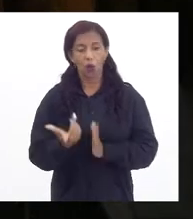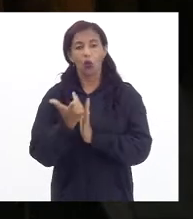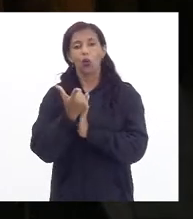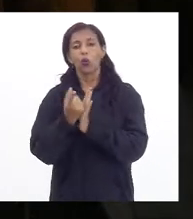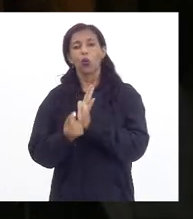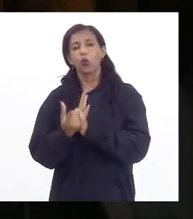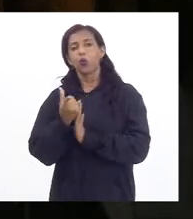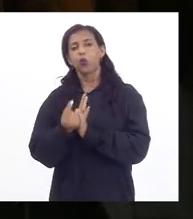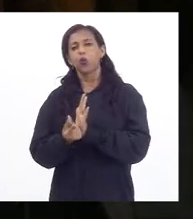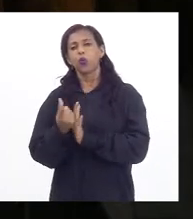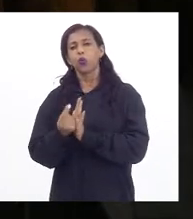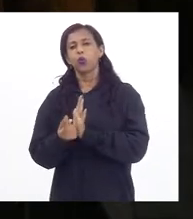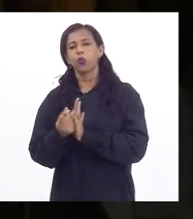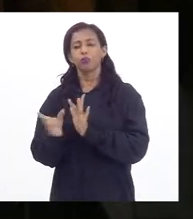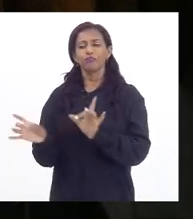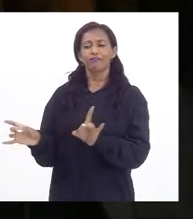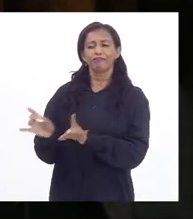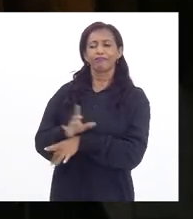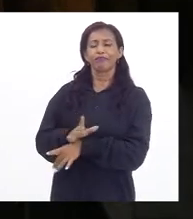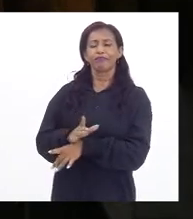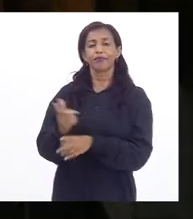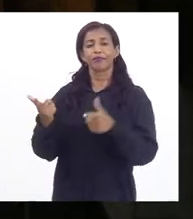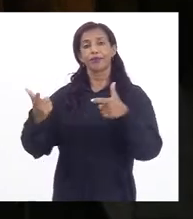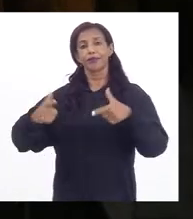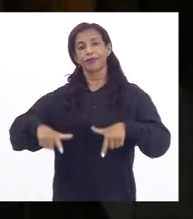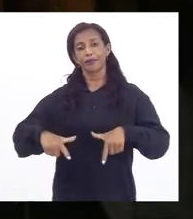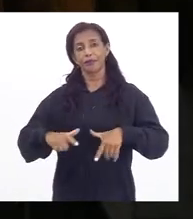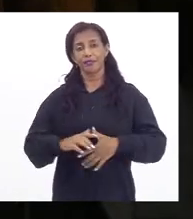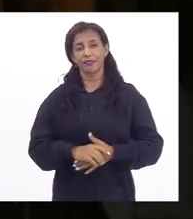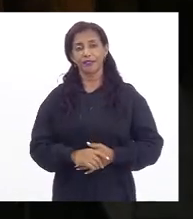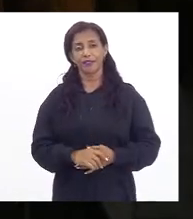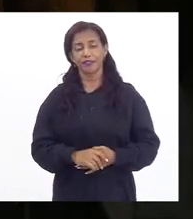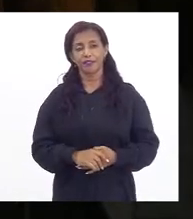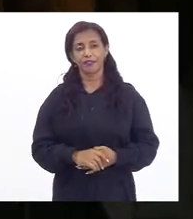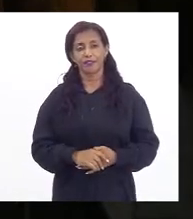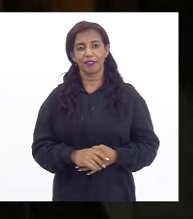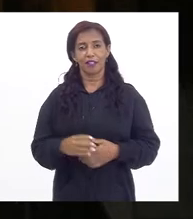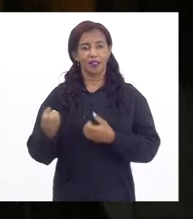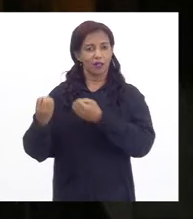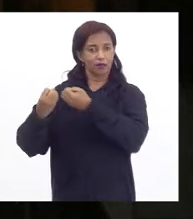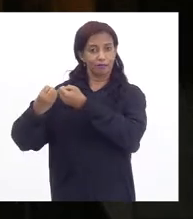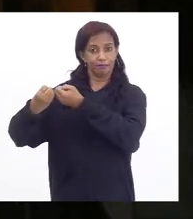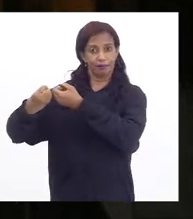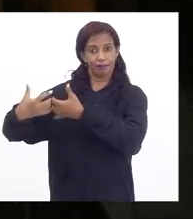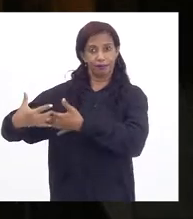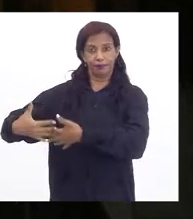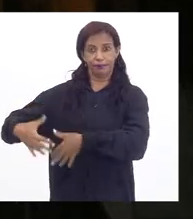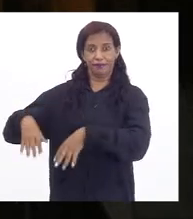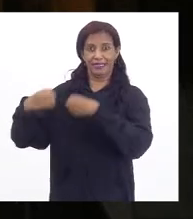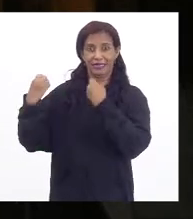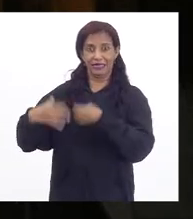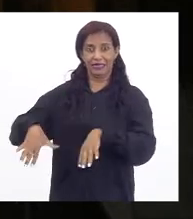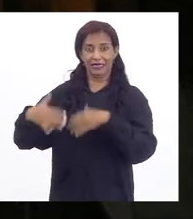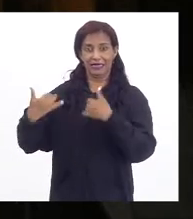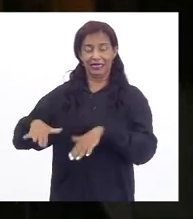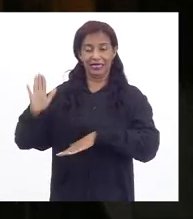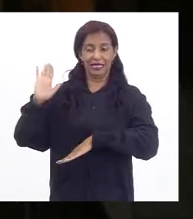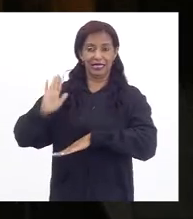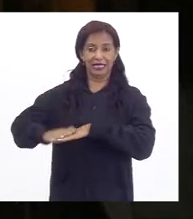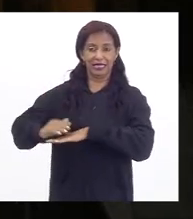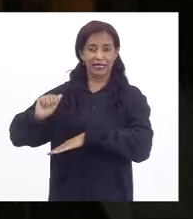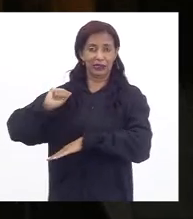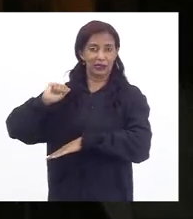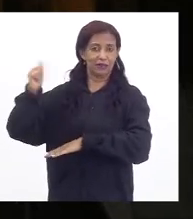orçamentos atípicos, onde as despesas têm sido maiores